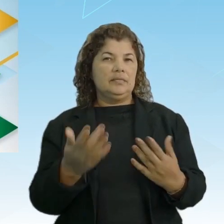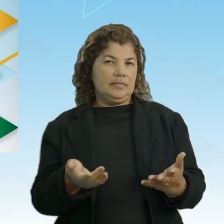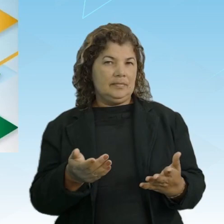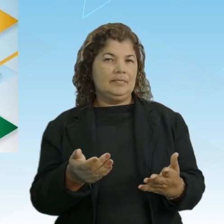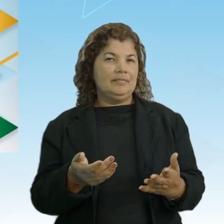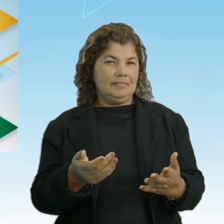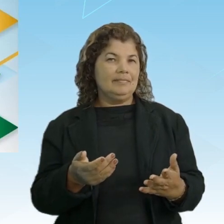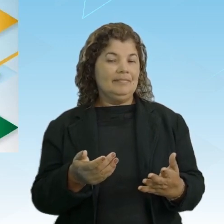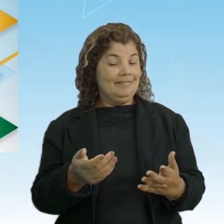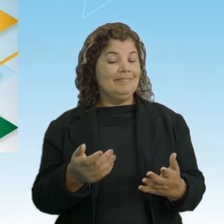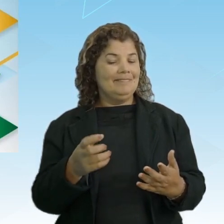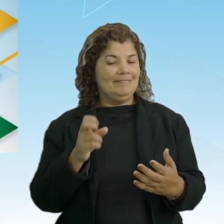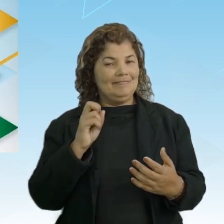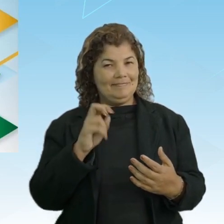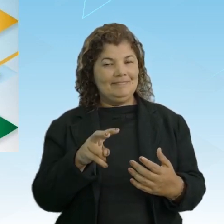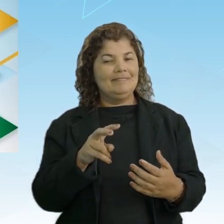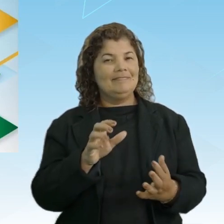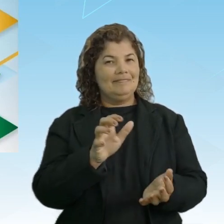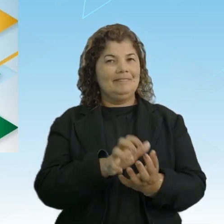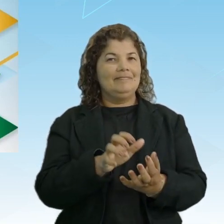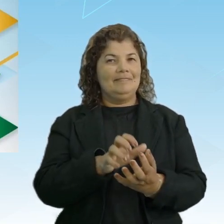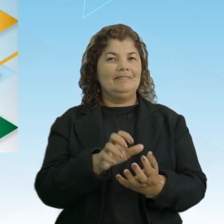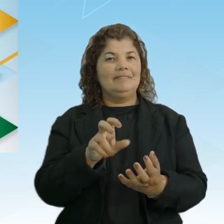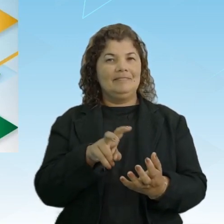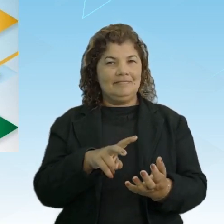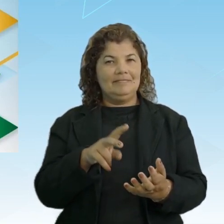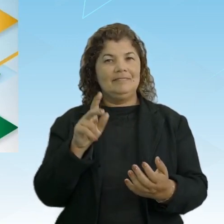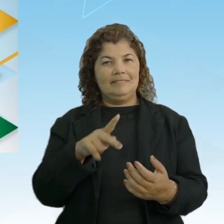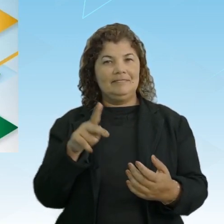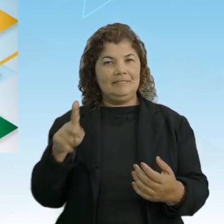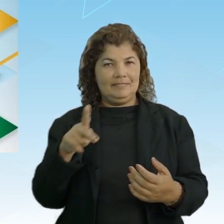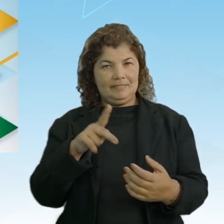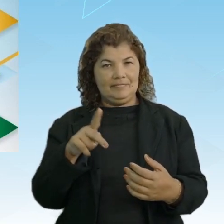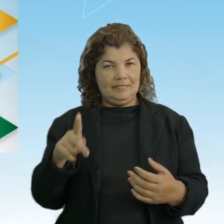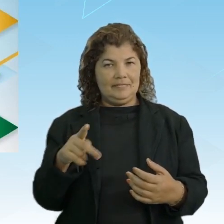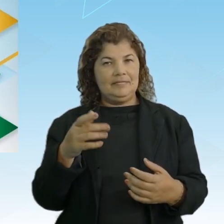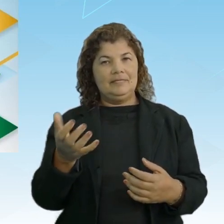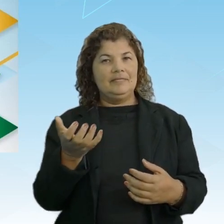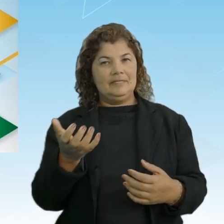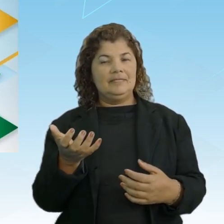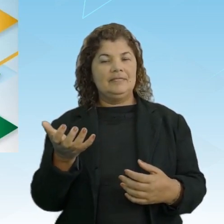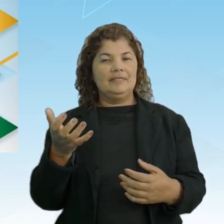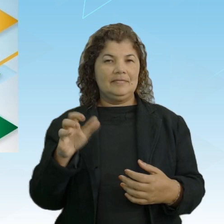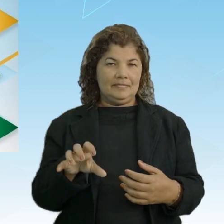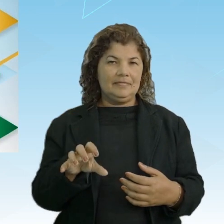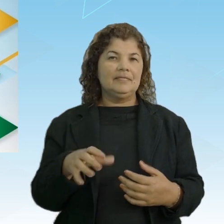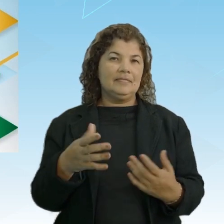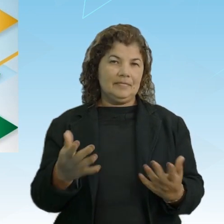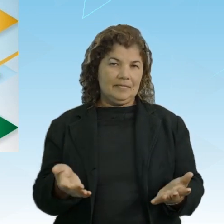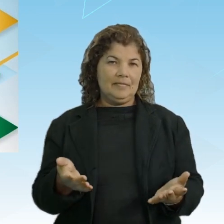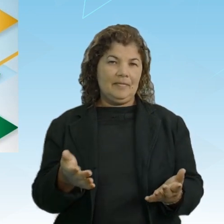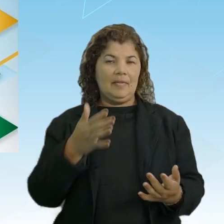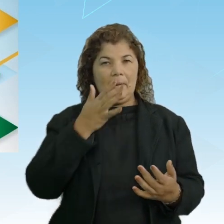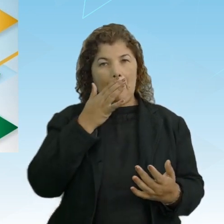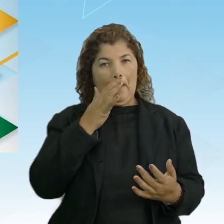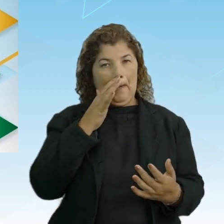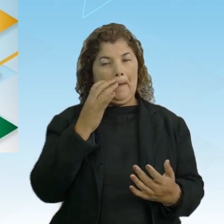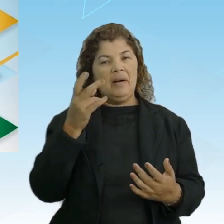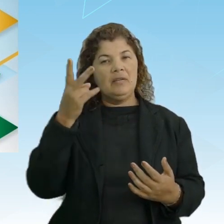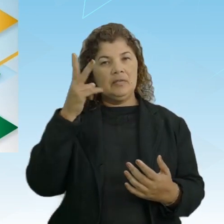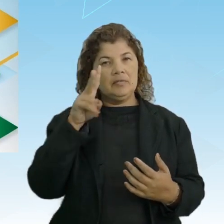do Educapé, do queres ou não queres, do professor queres ou não queres, né? Então, a